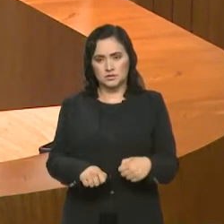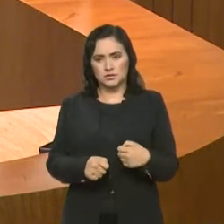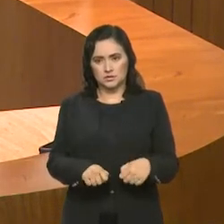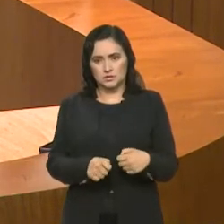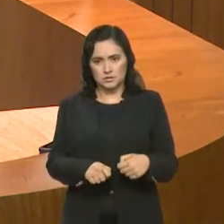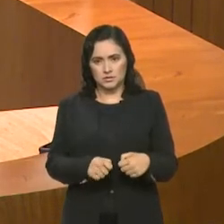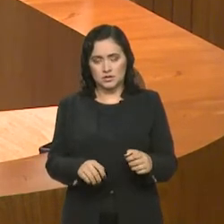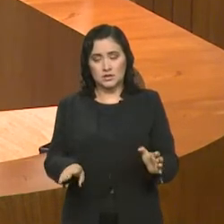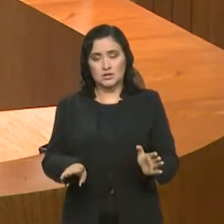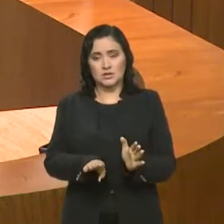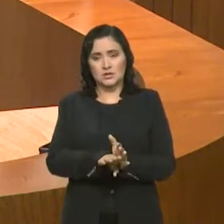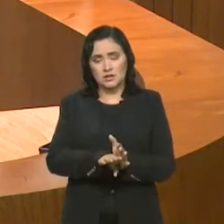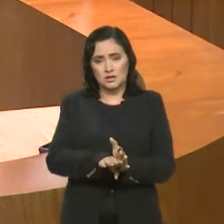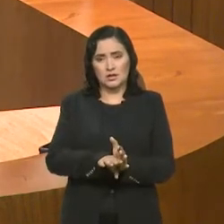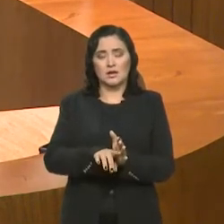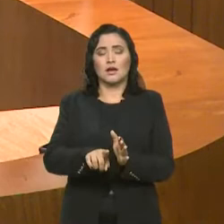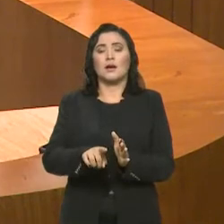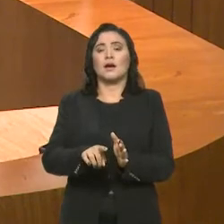trafegada pela